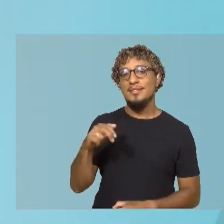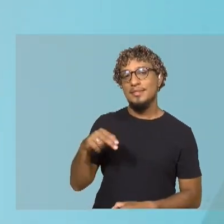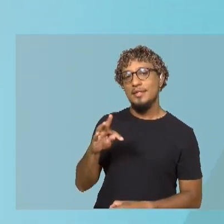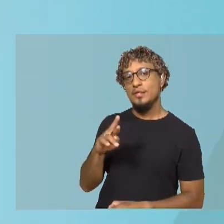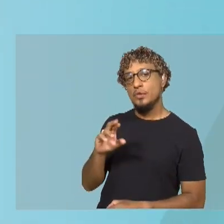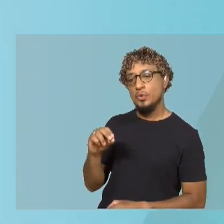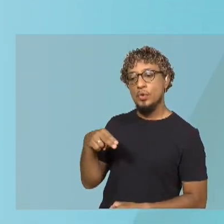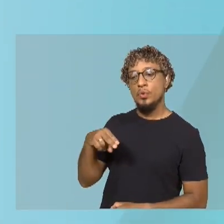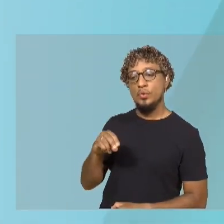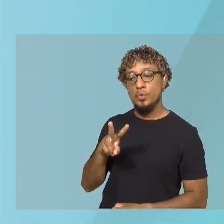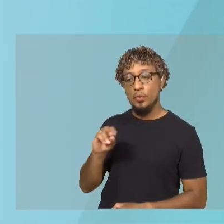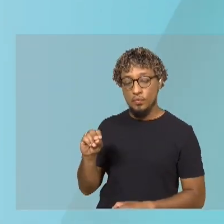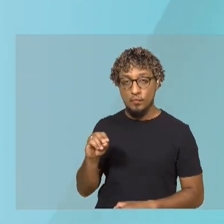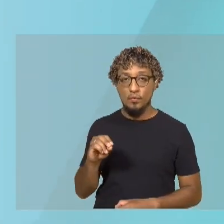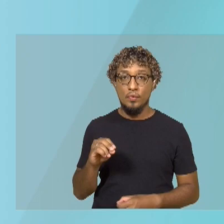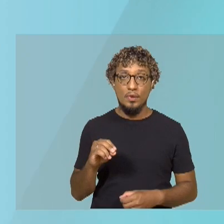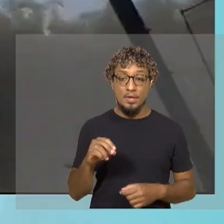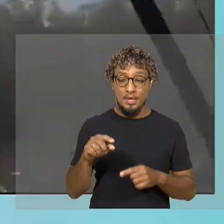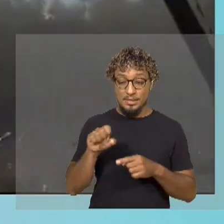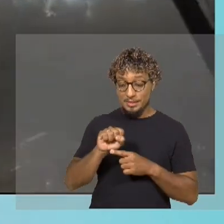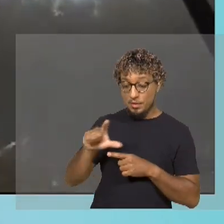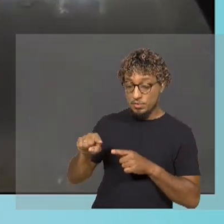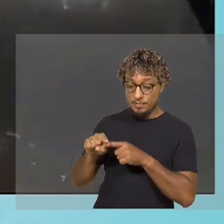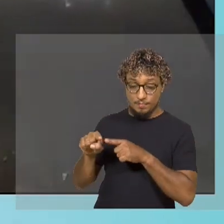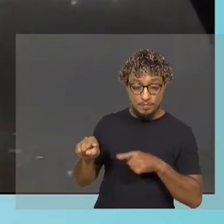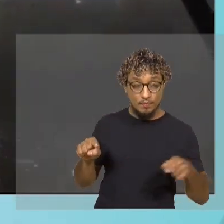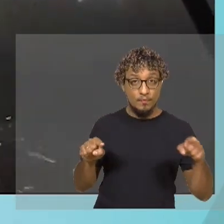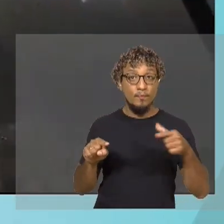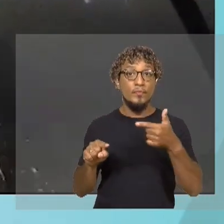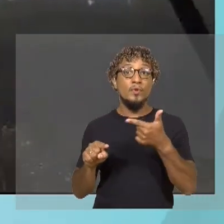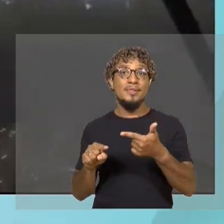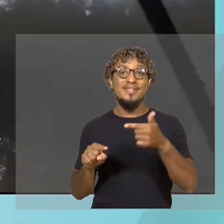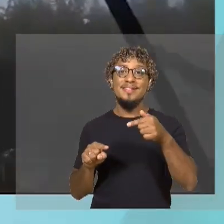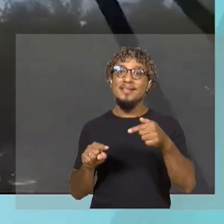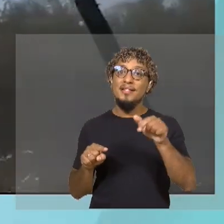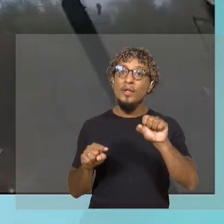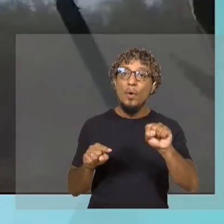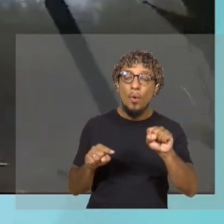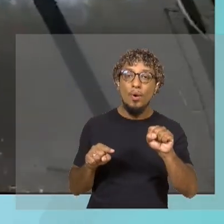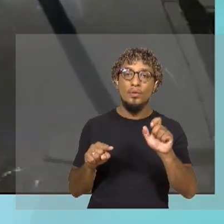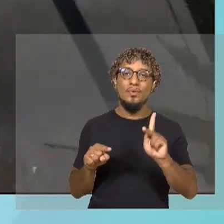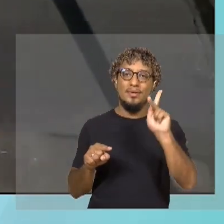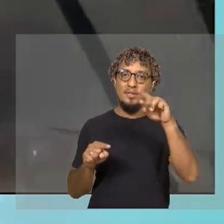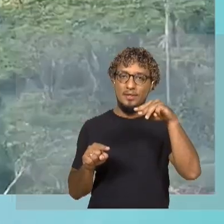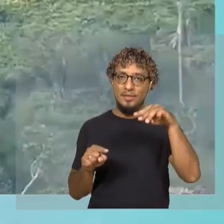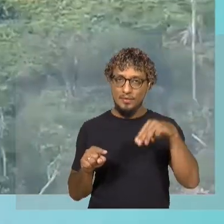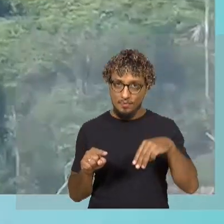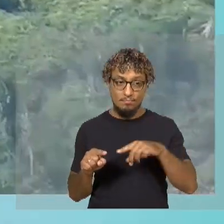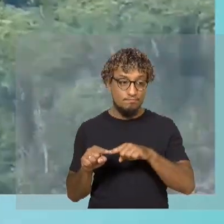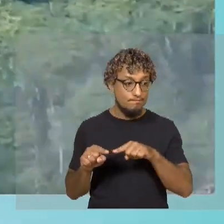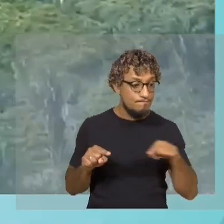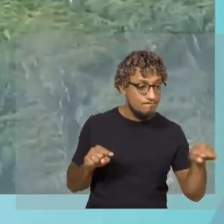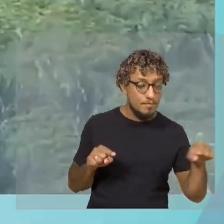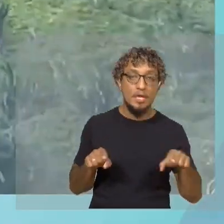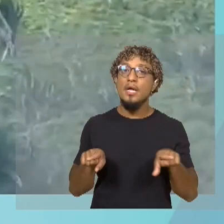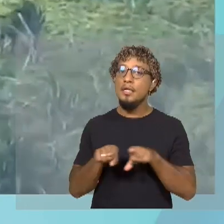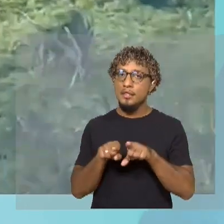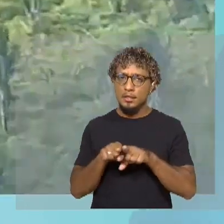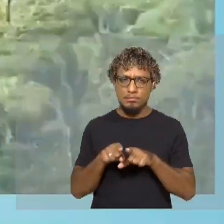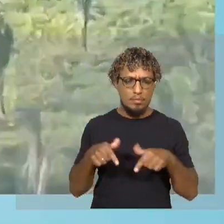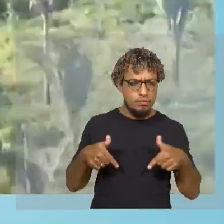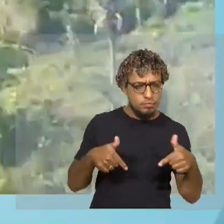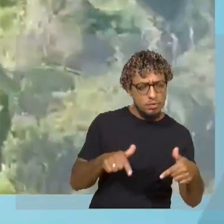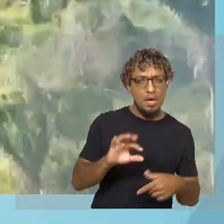a 268 quilômetros de São Luís. O Centro Tático Aéreo também está trabalhando em conjunto com a Polícia Federal. Ao